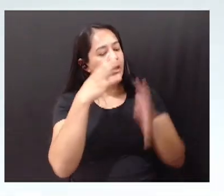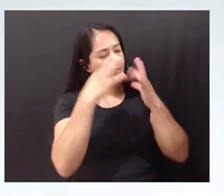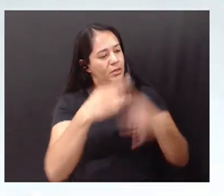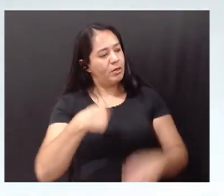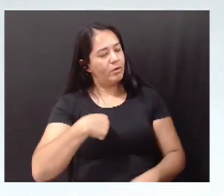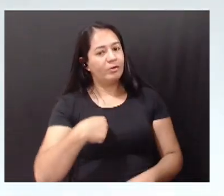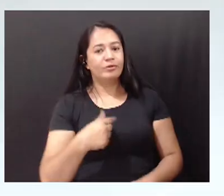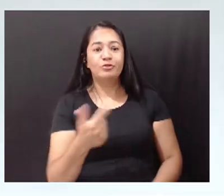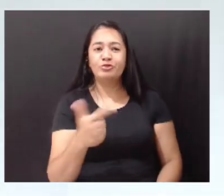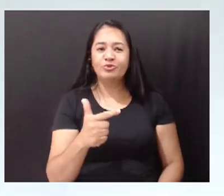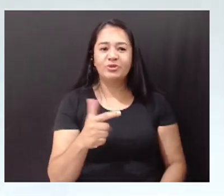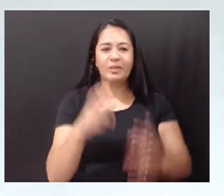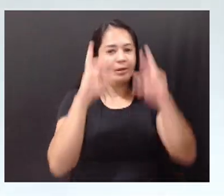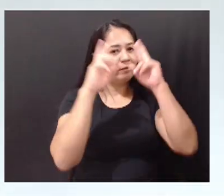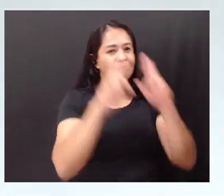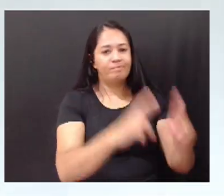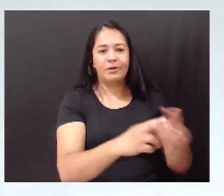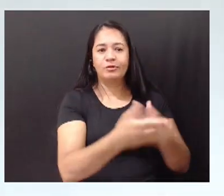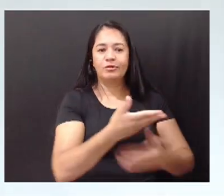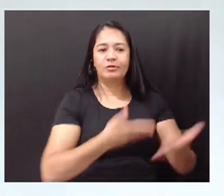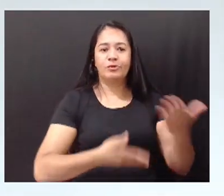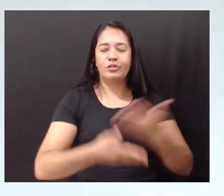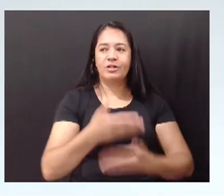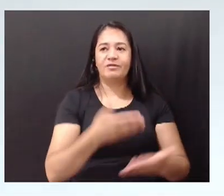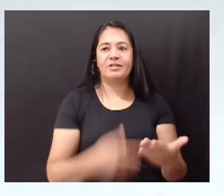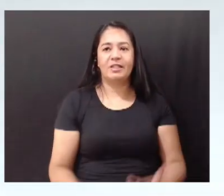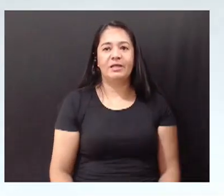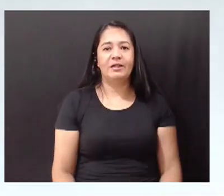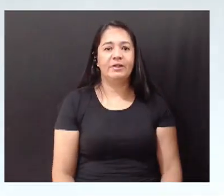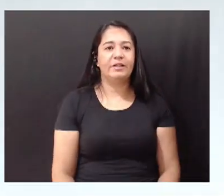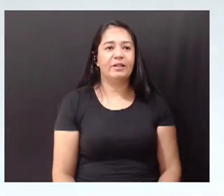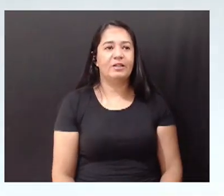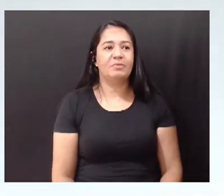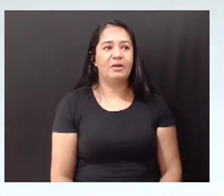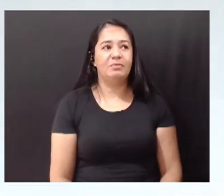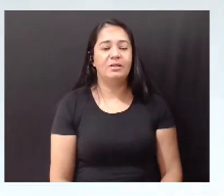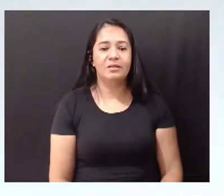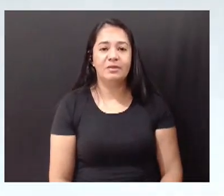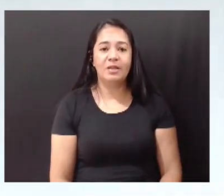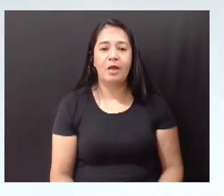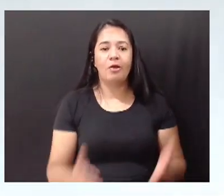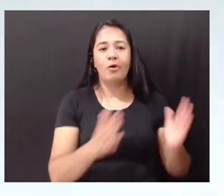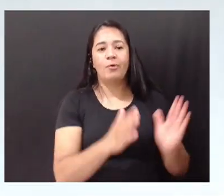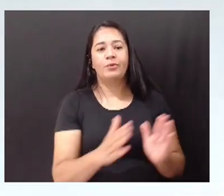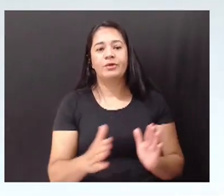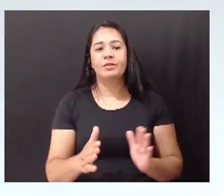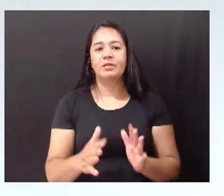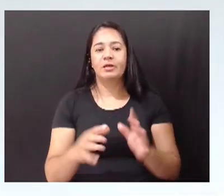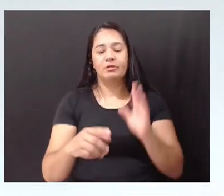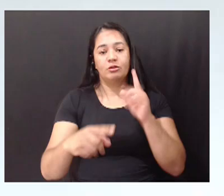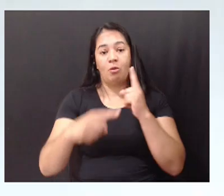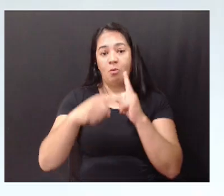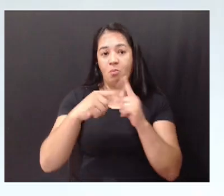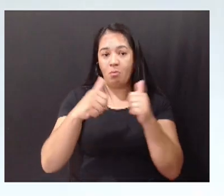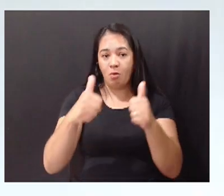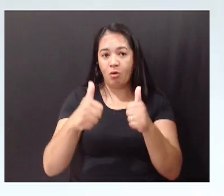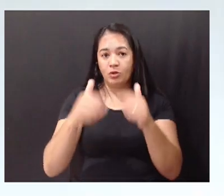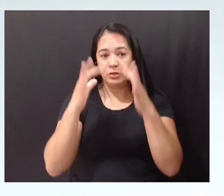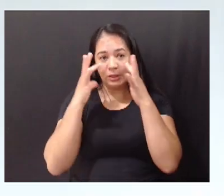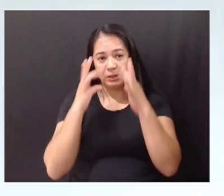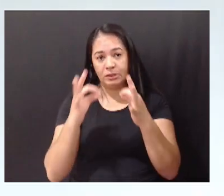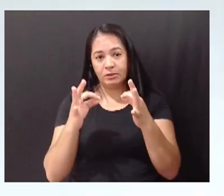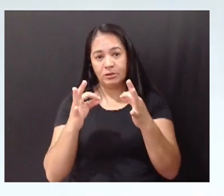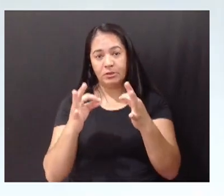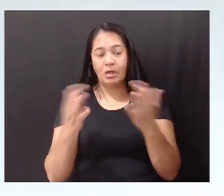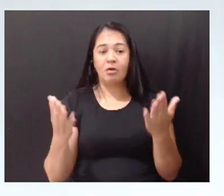esse respeito, não vai ter essa processo positivo de chamar a atenção, porque esse pai, essa mãe, não tem